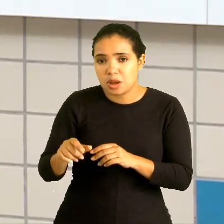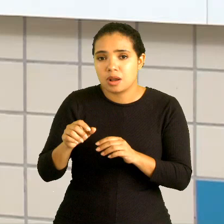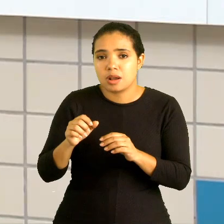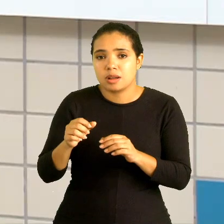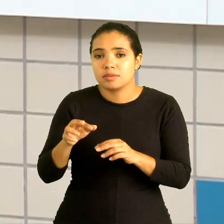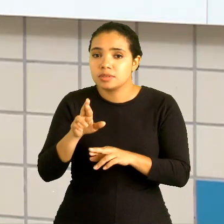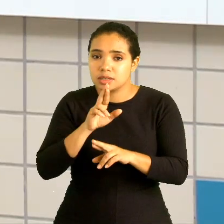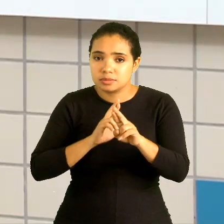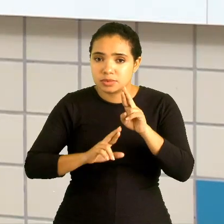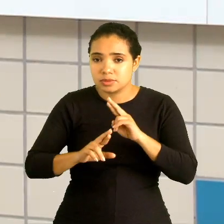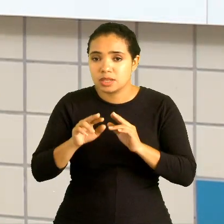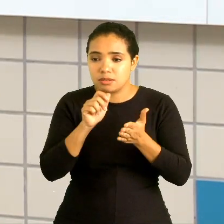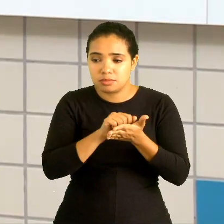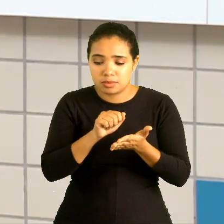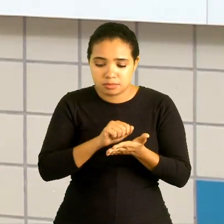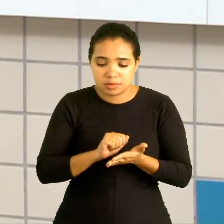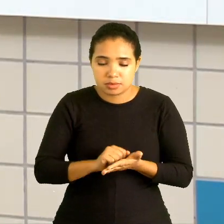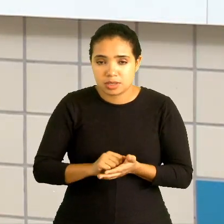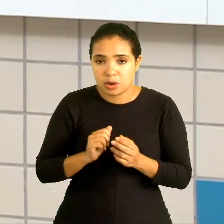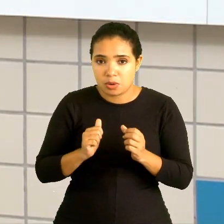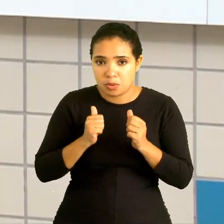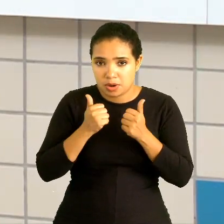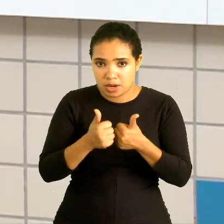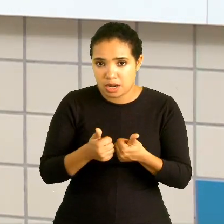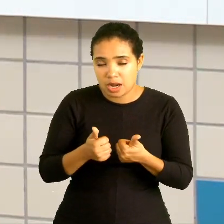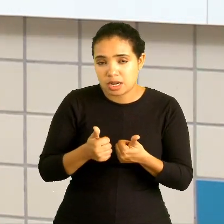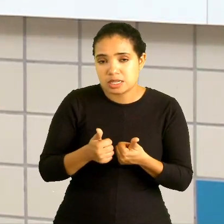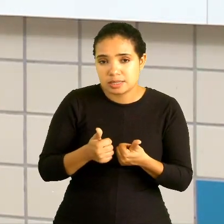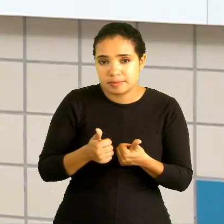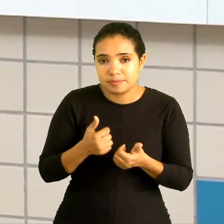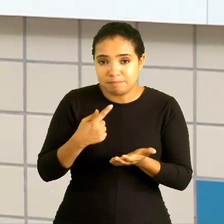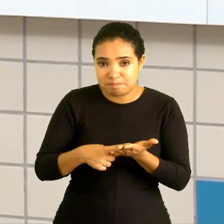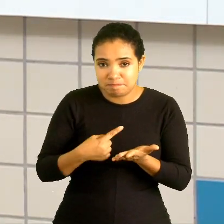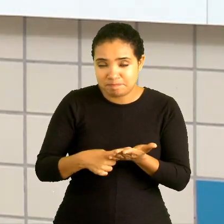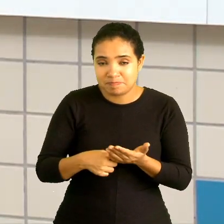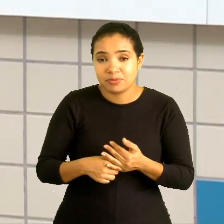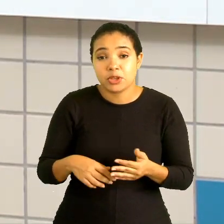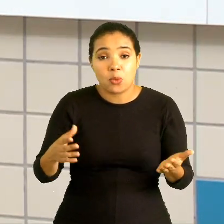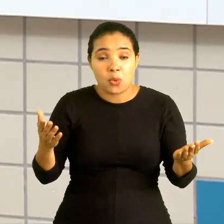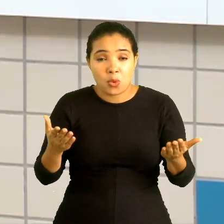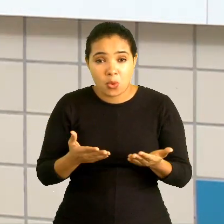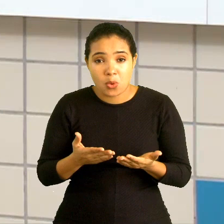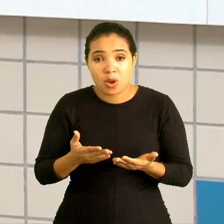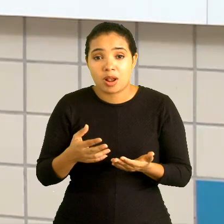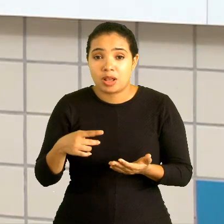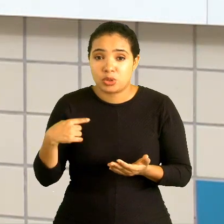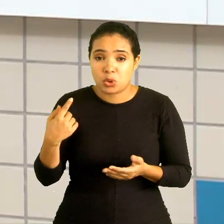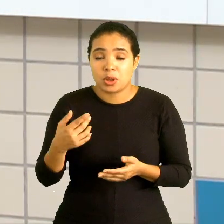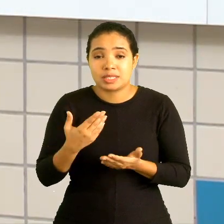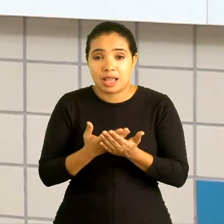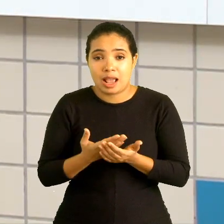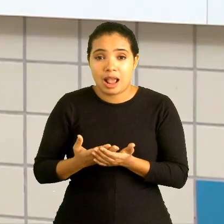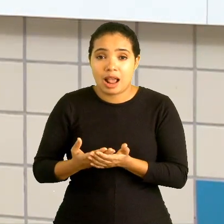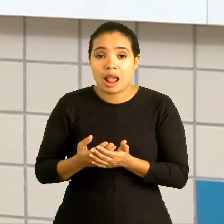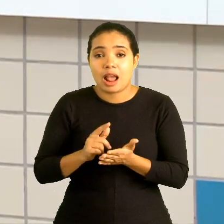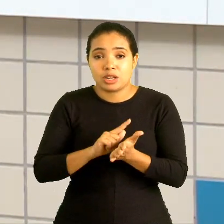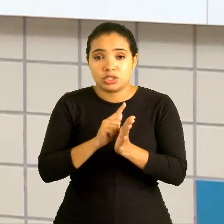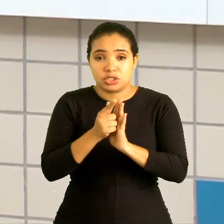te responder e você vai anotando no caderno. Combinado? Então hoje foi a nossa teleaula sobre o